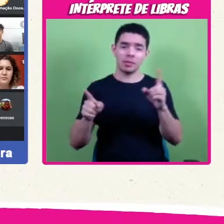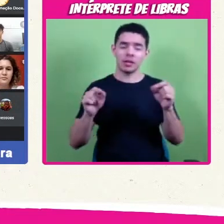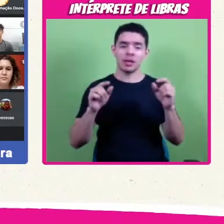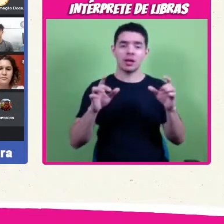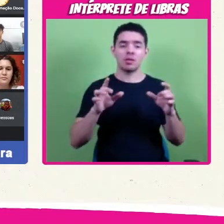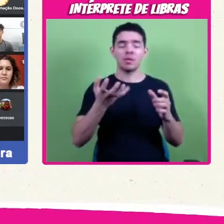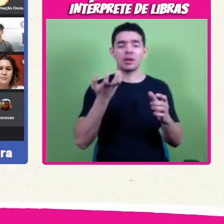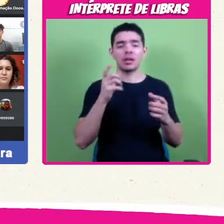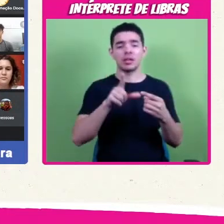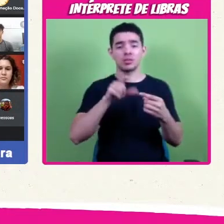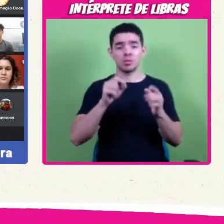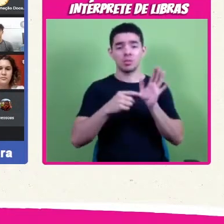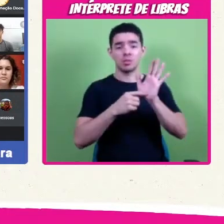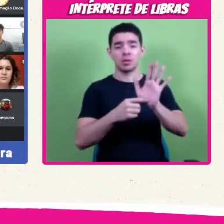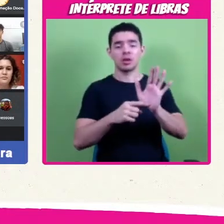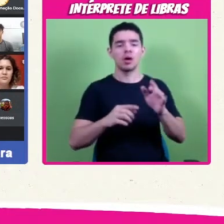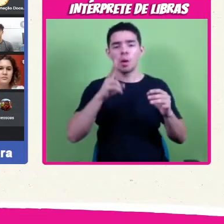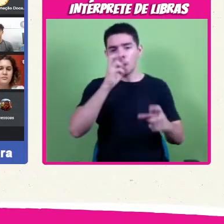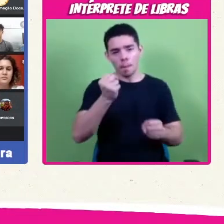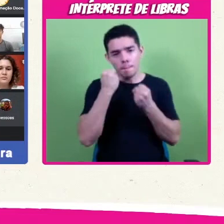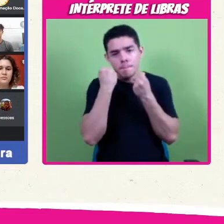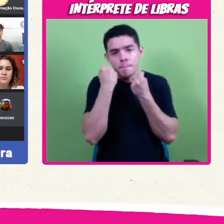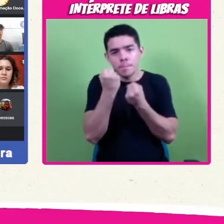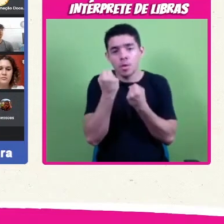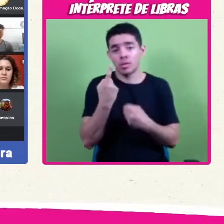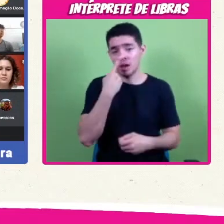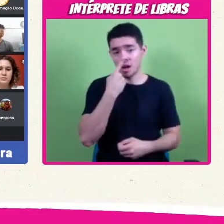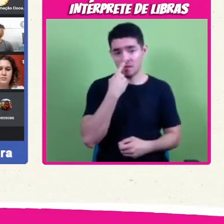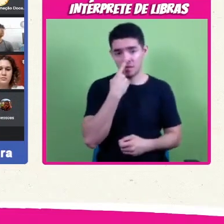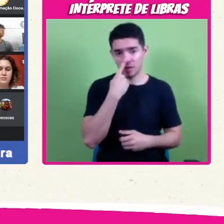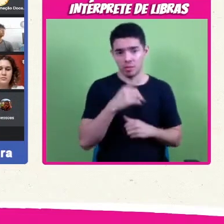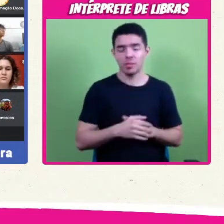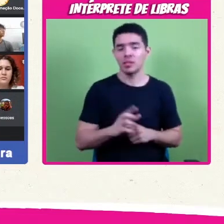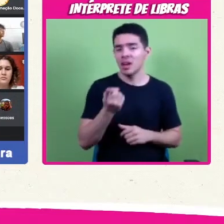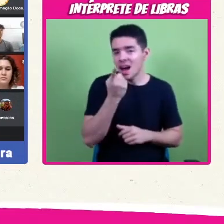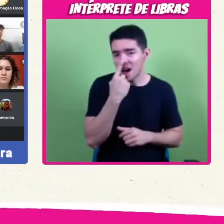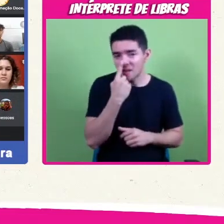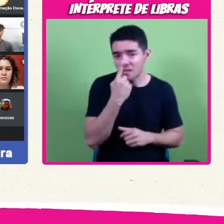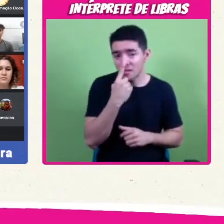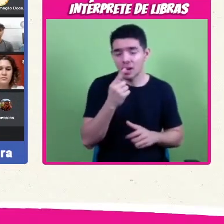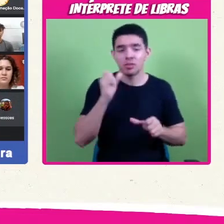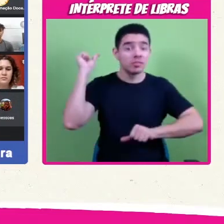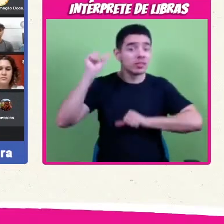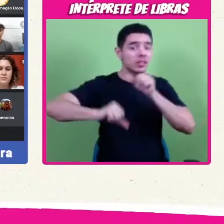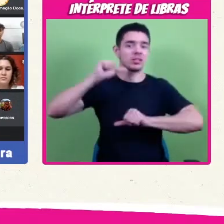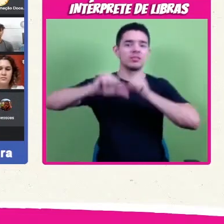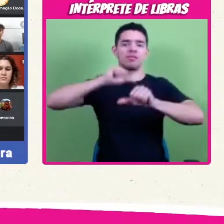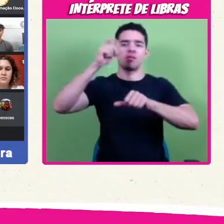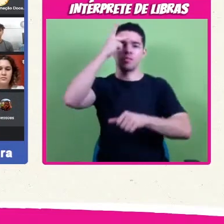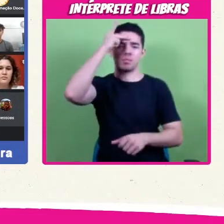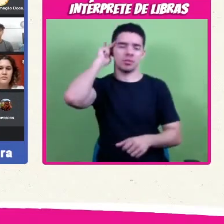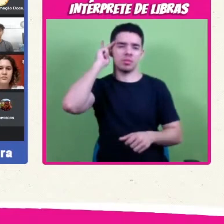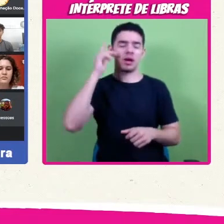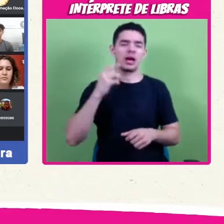destacar o poder do afeto. O poder do afeto. O afeto transforma as pessoas. E não existe afeto ruim ou afeto